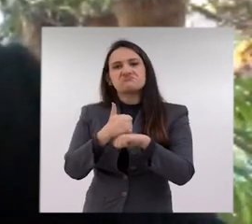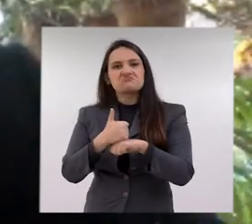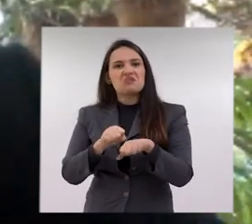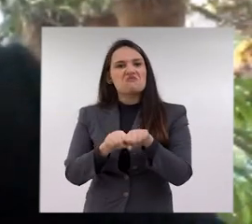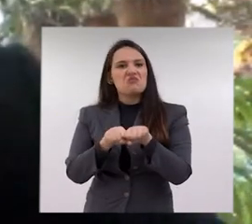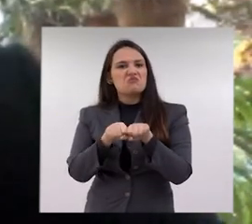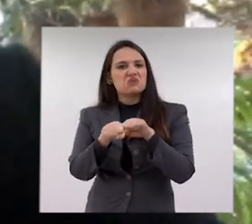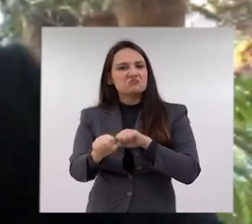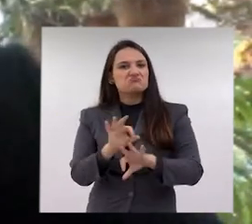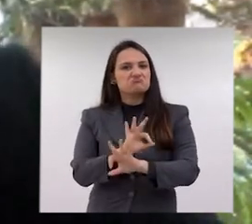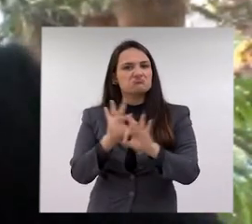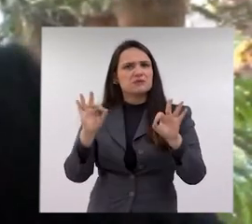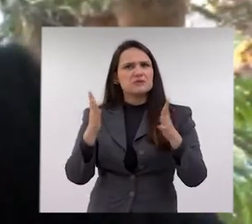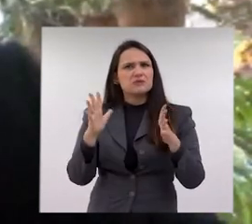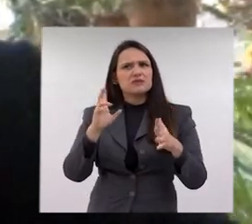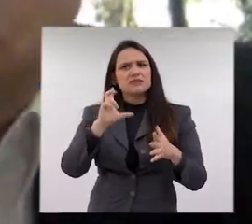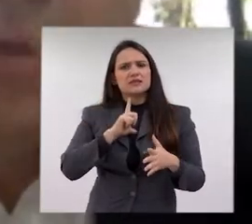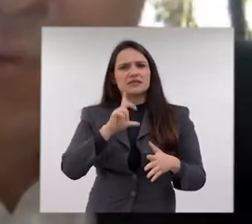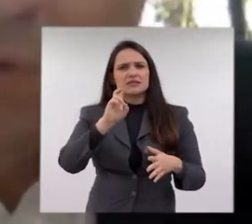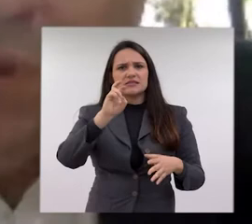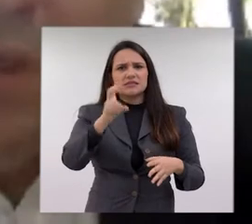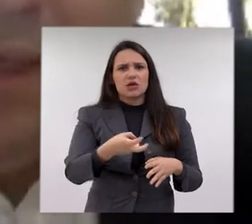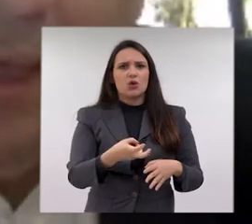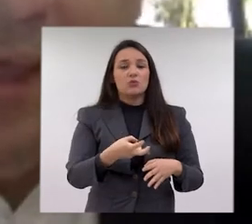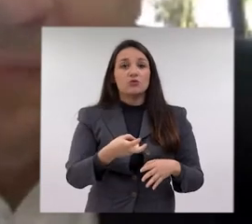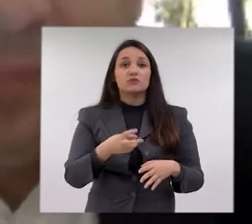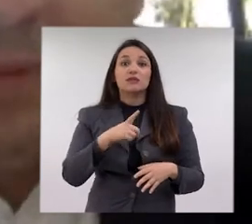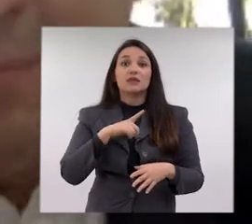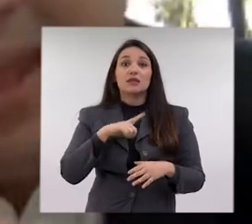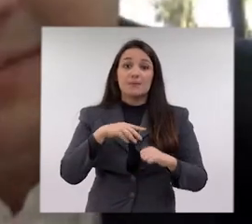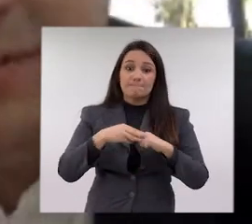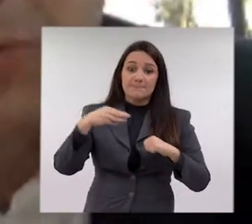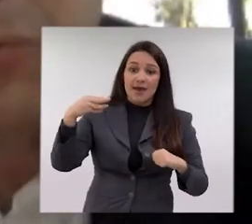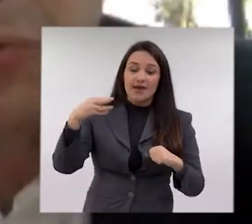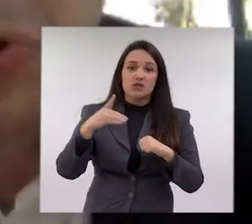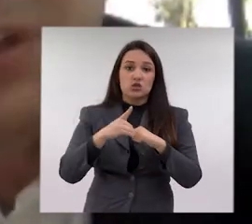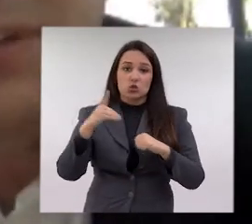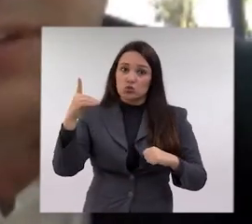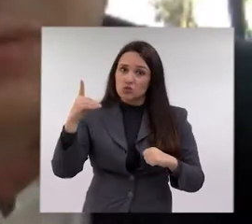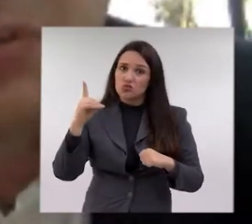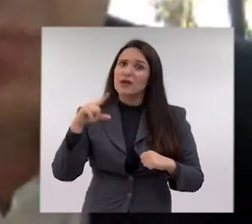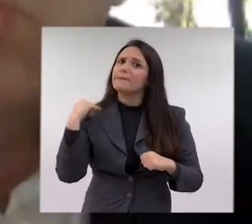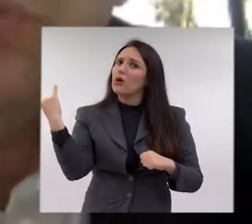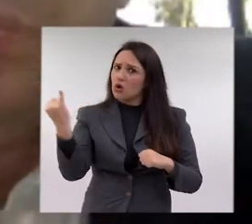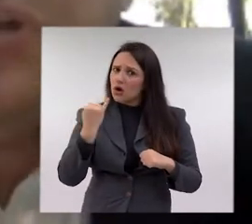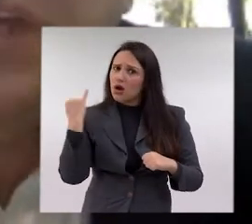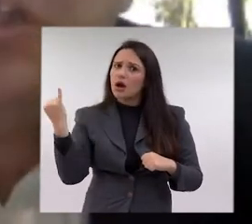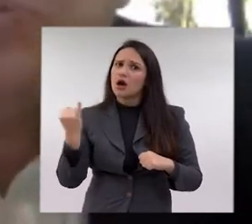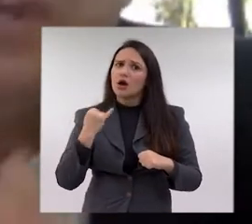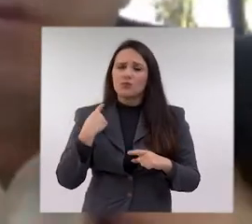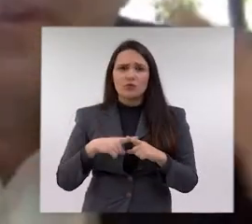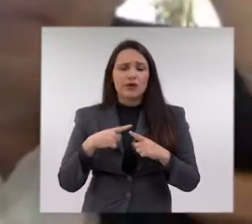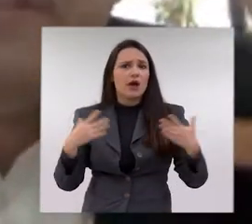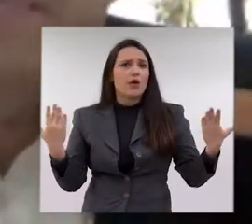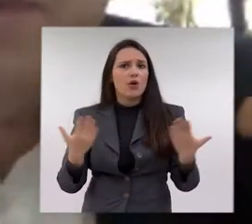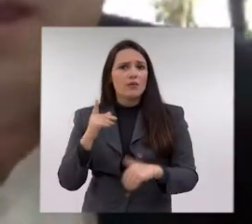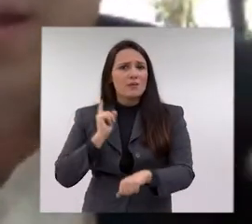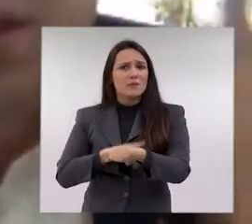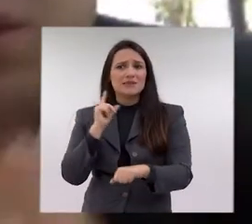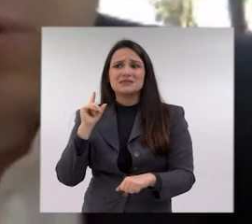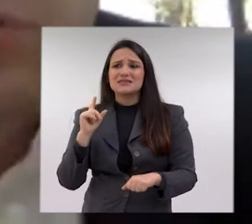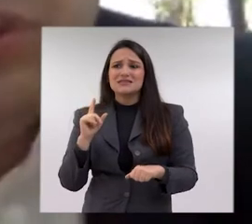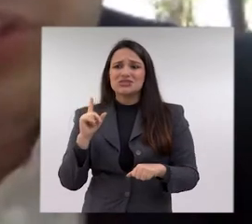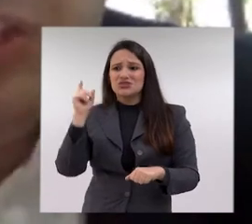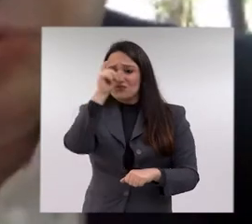formação desses nossos professores, praticamente 5 mil mestres e doutores. Então, isso é muito importante, porque no momento da